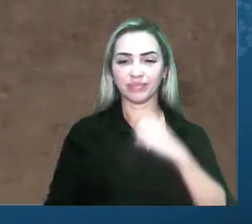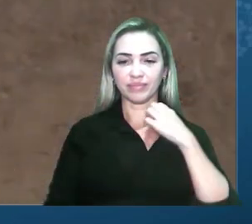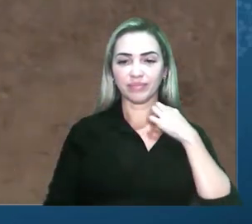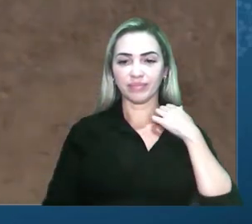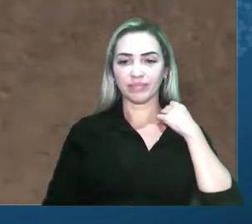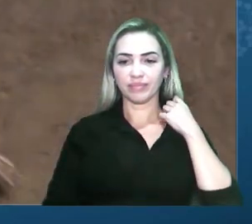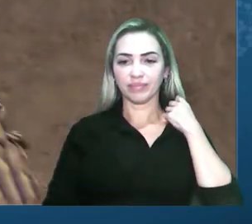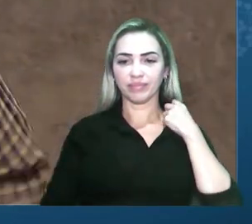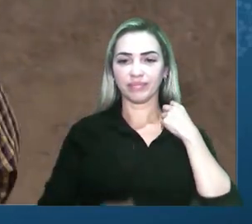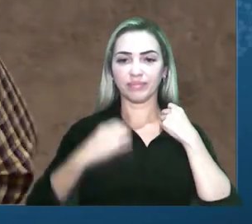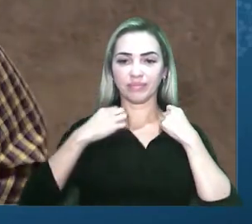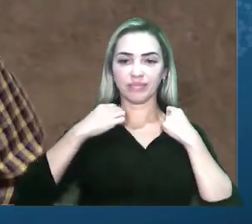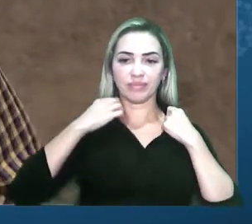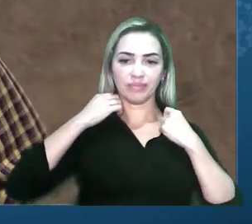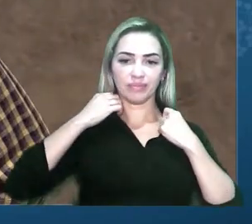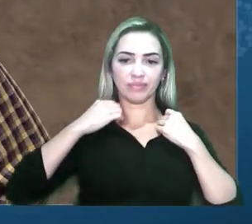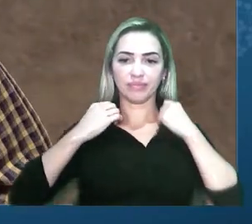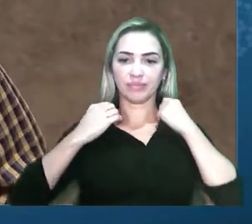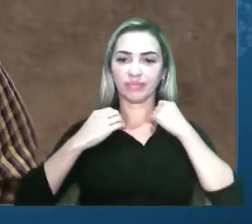Obrigado aí